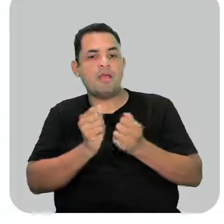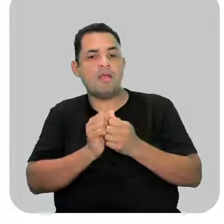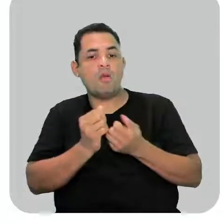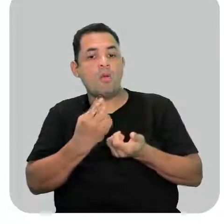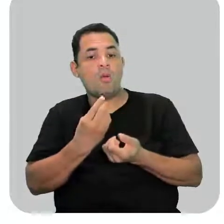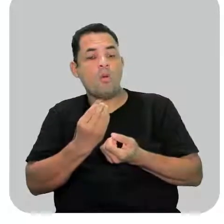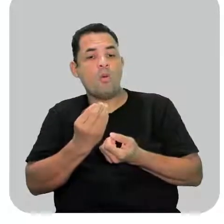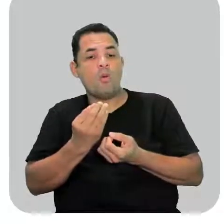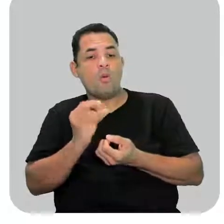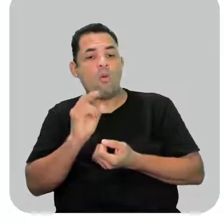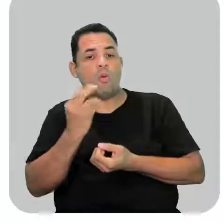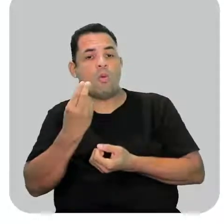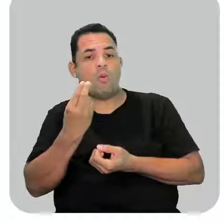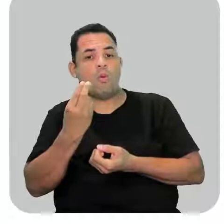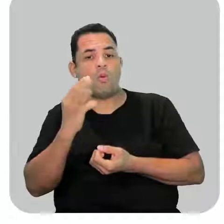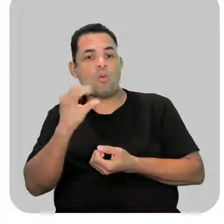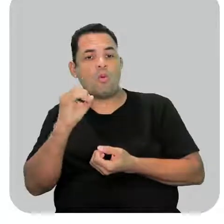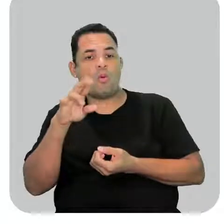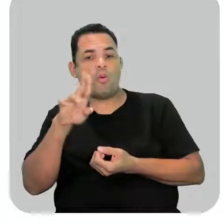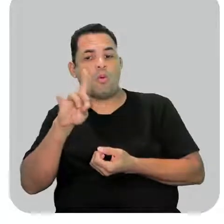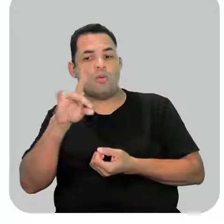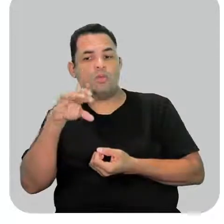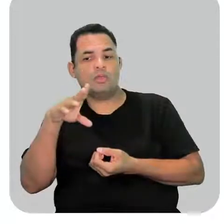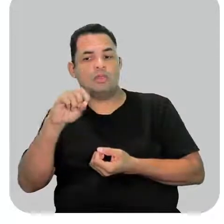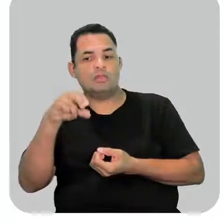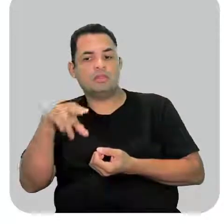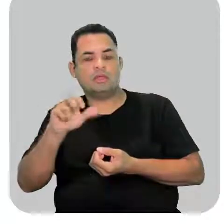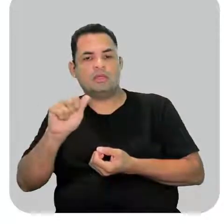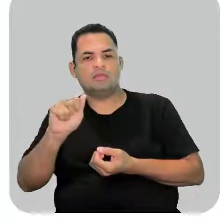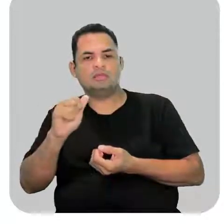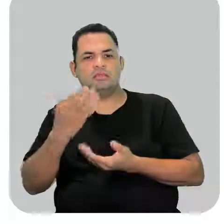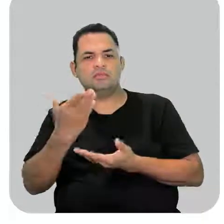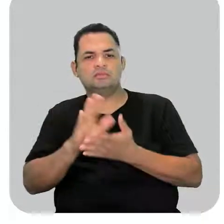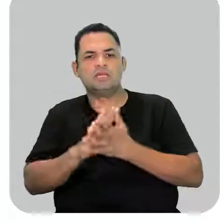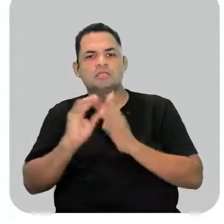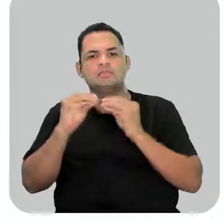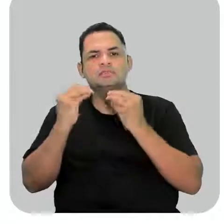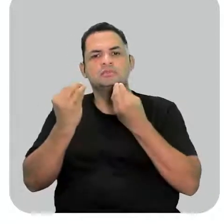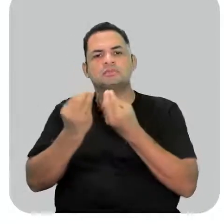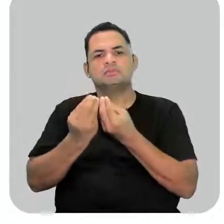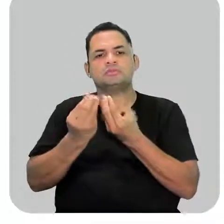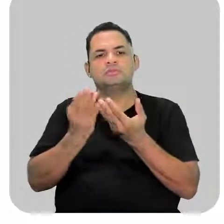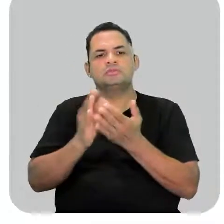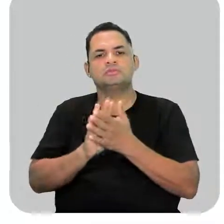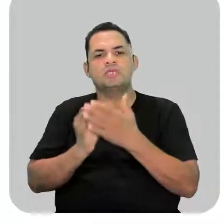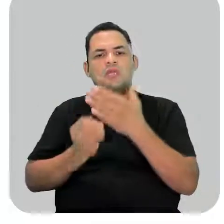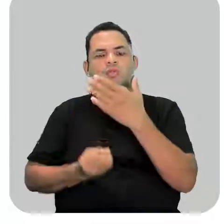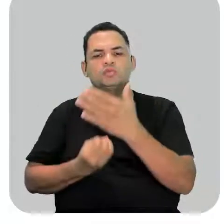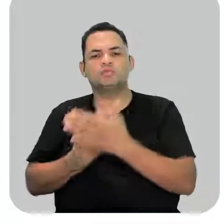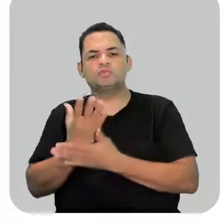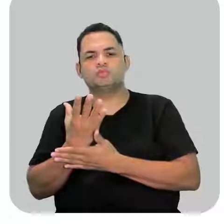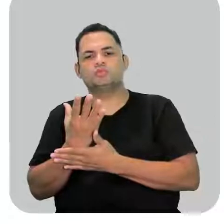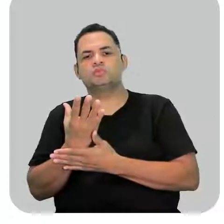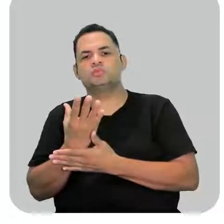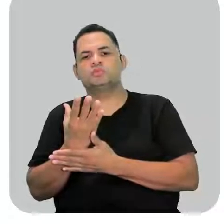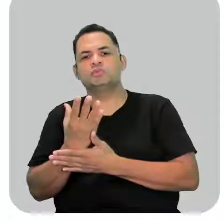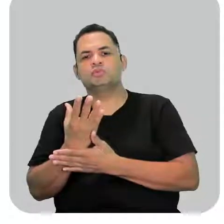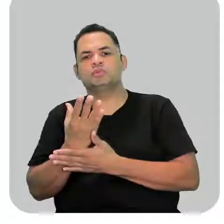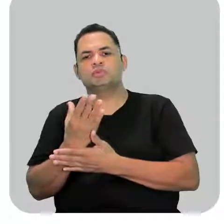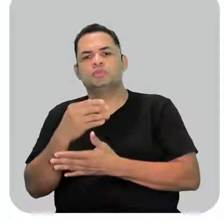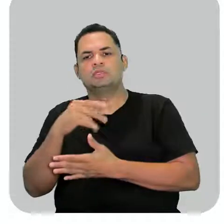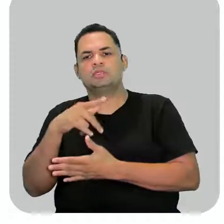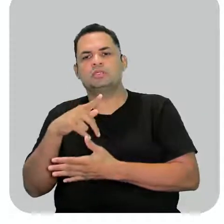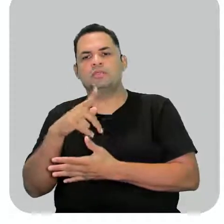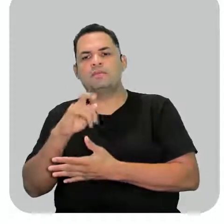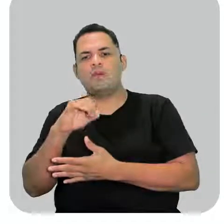ou coordenada, que é essa setinha embaixo. E esses compostos, eles são derivados hipotéticos,